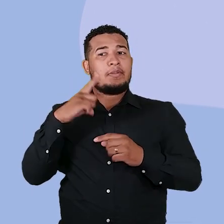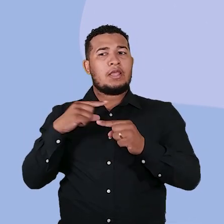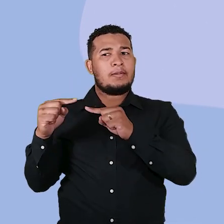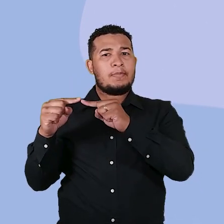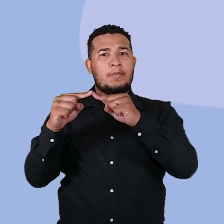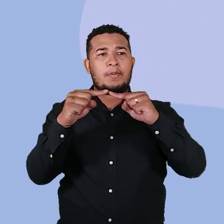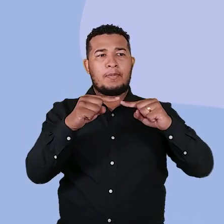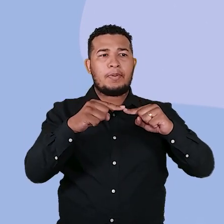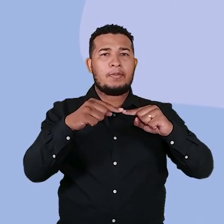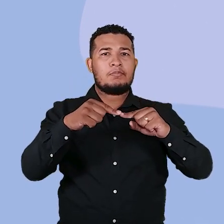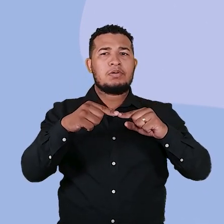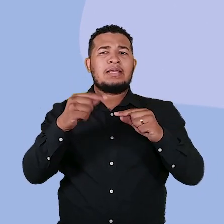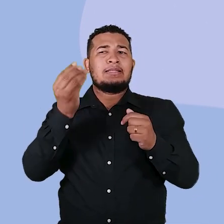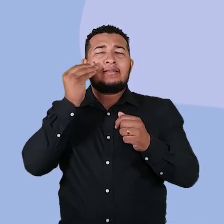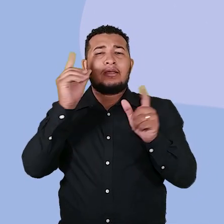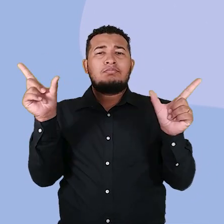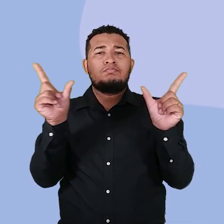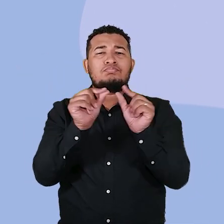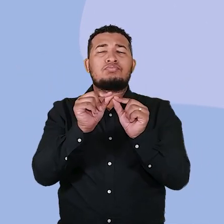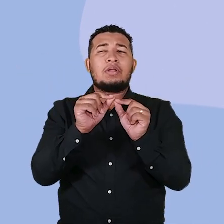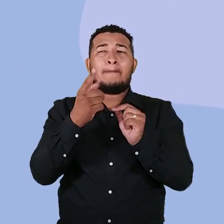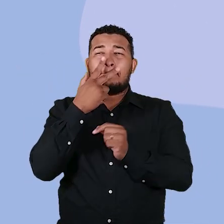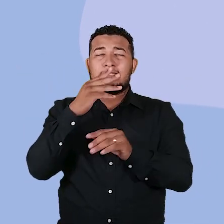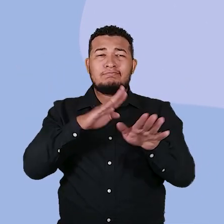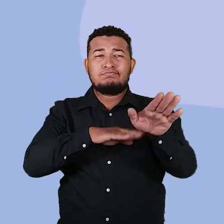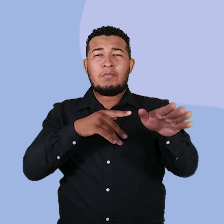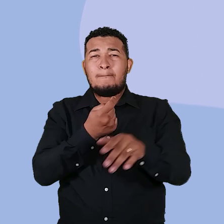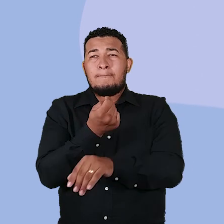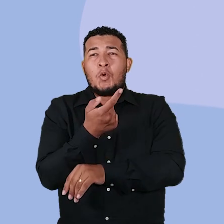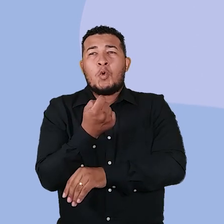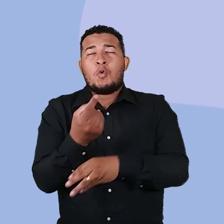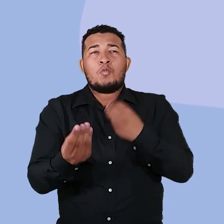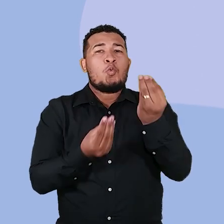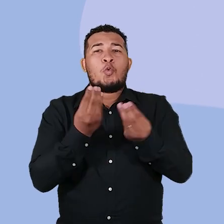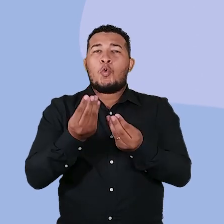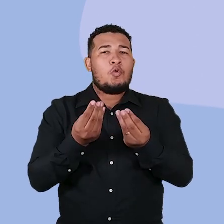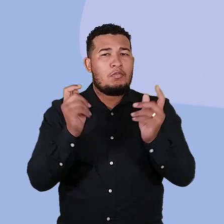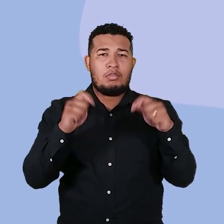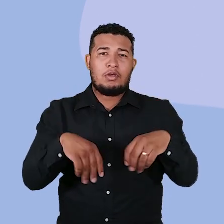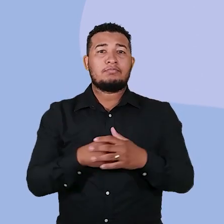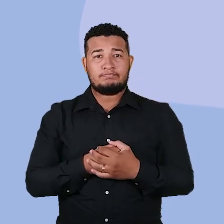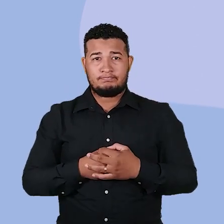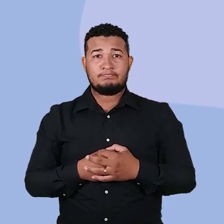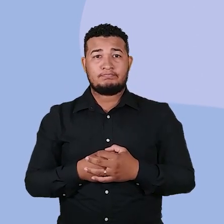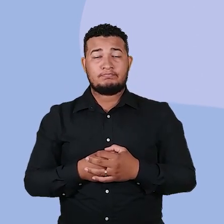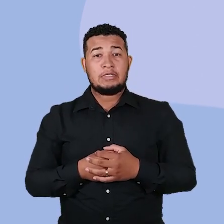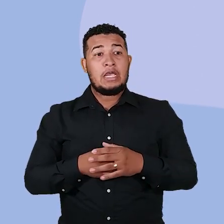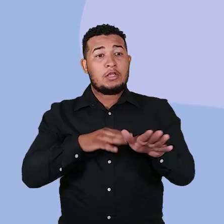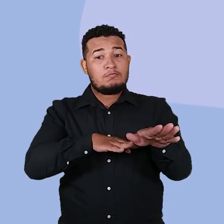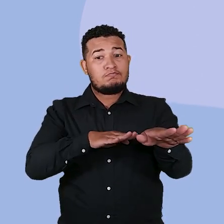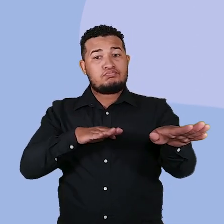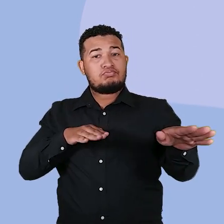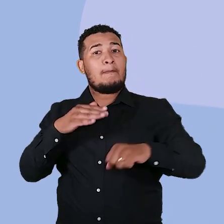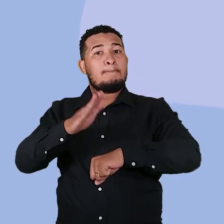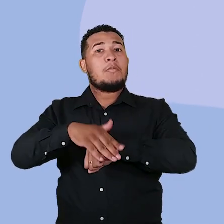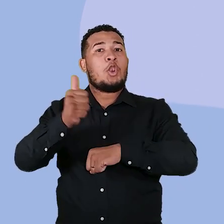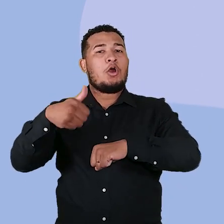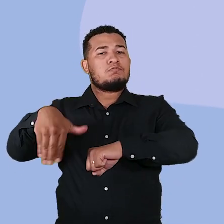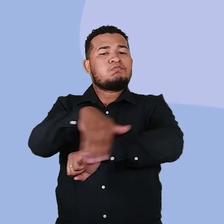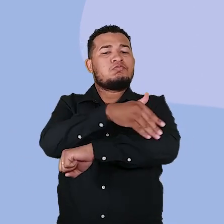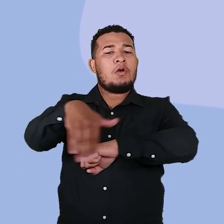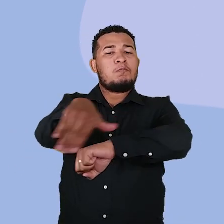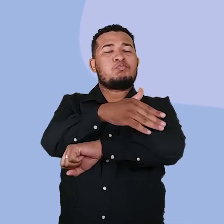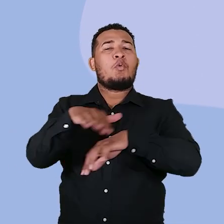percorrendo o trajeto com a menor probabilidade de engarrafamento possível o